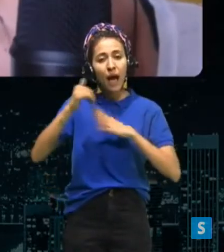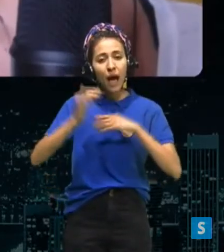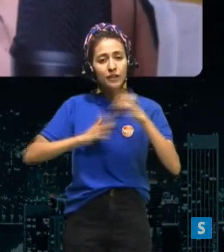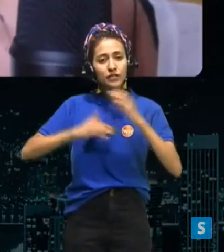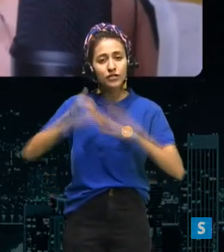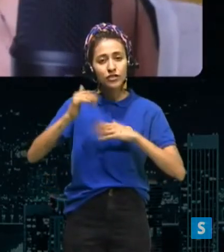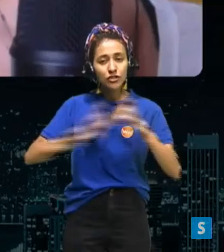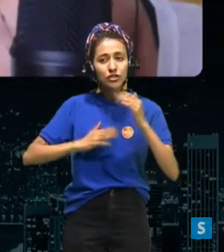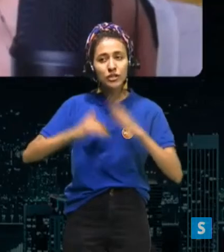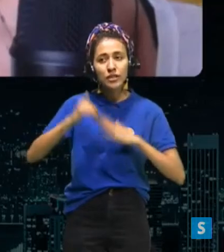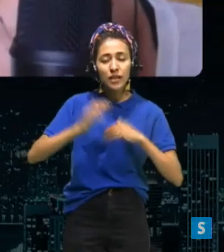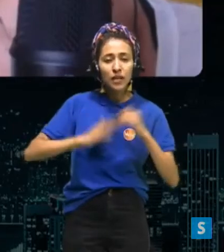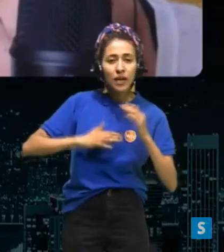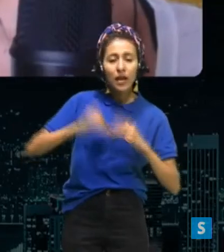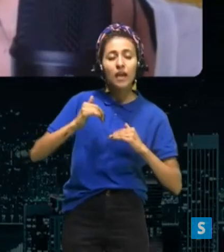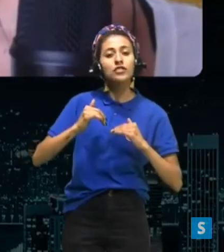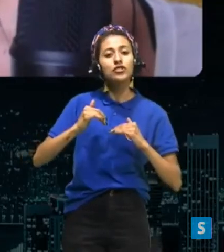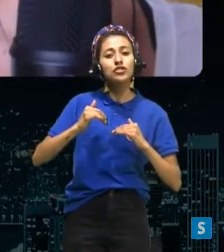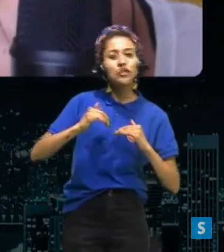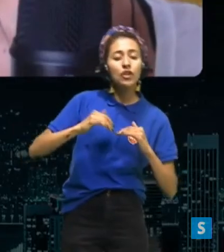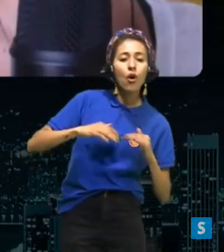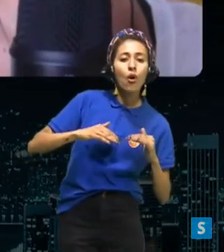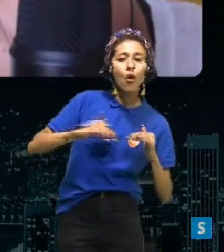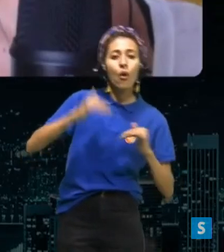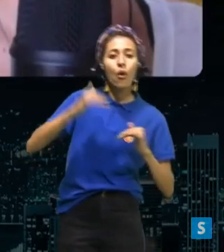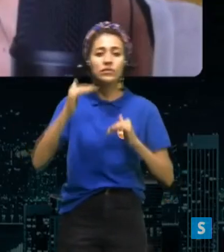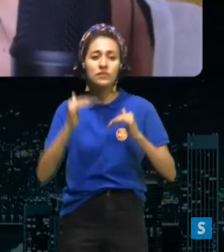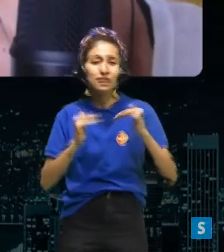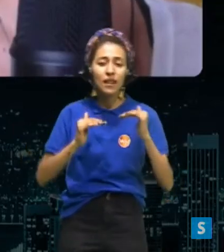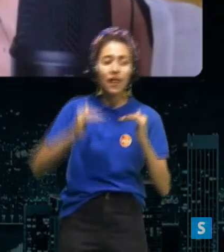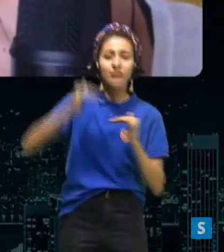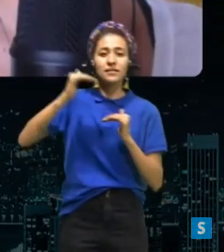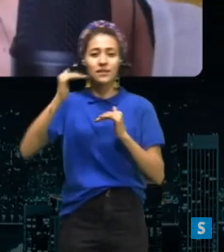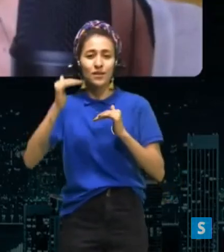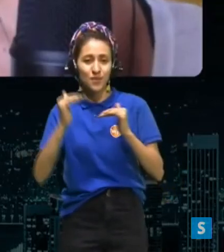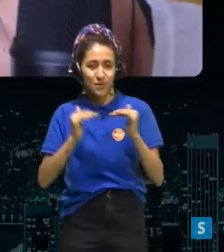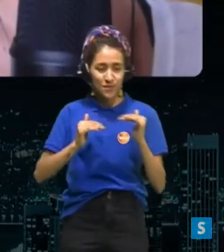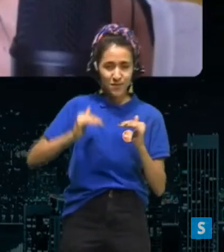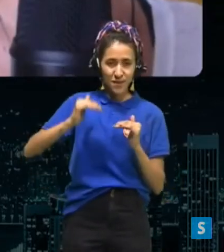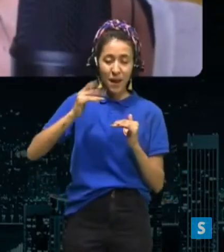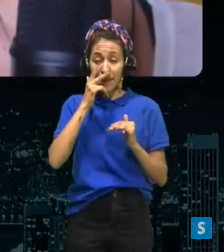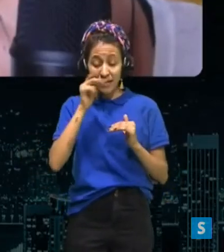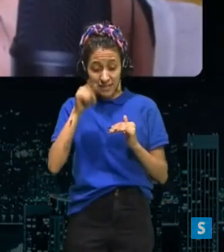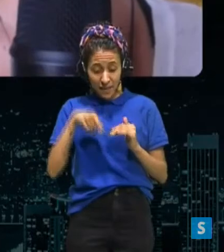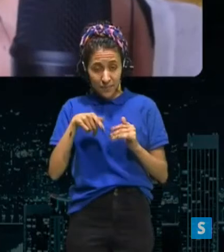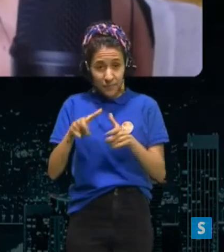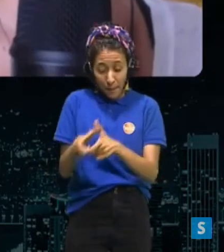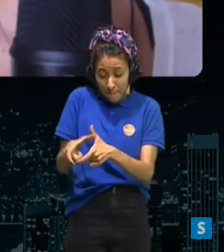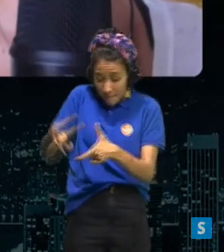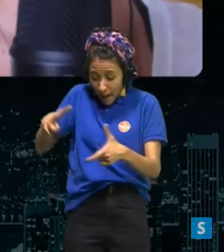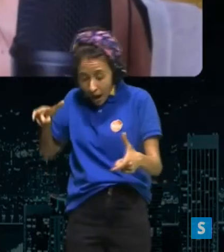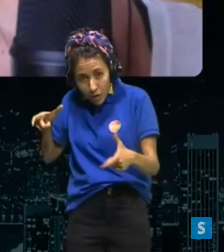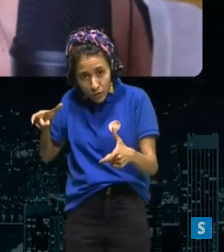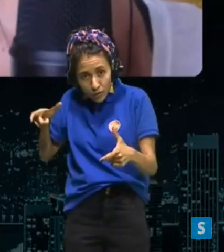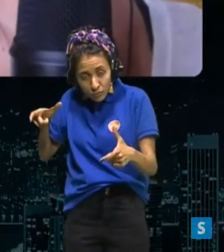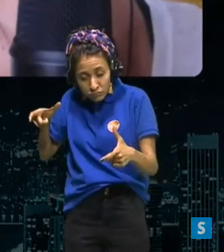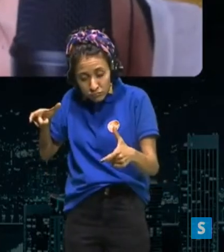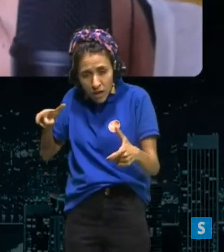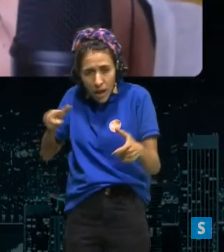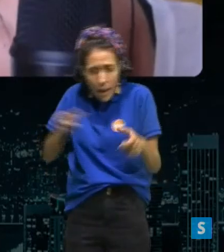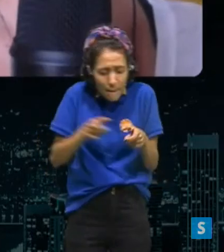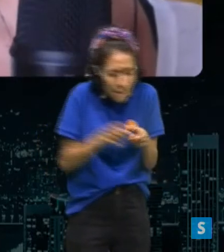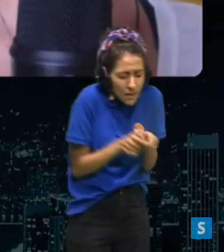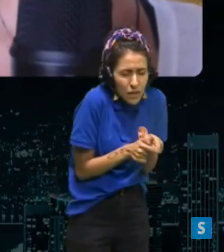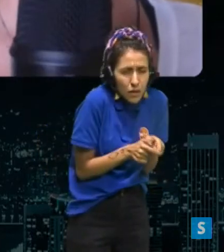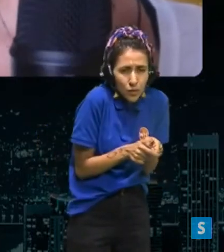você consegue oscilar entre o macro eo micro e essa é a